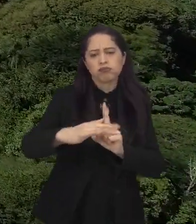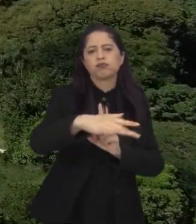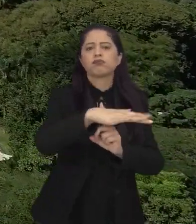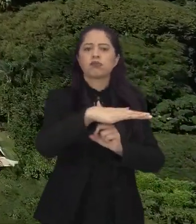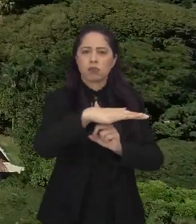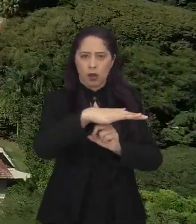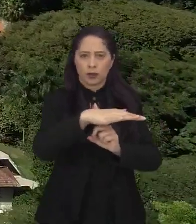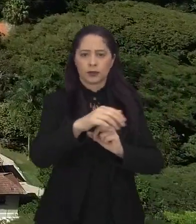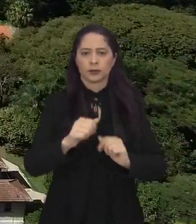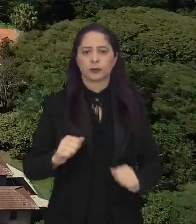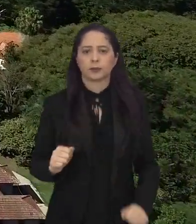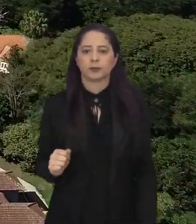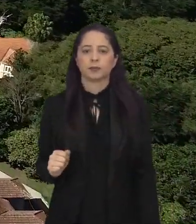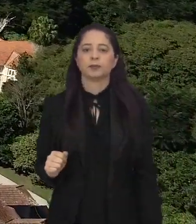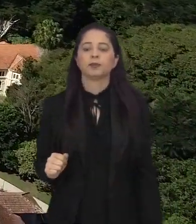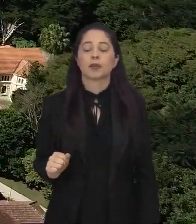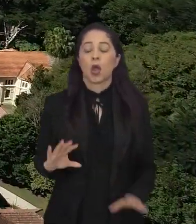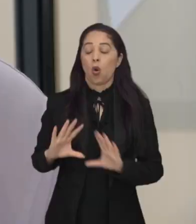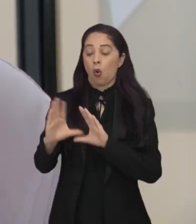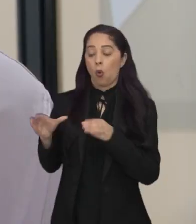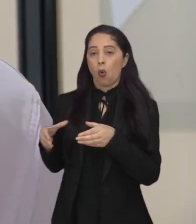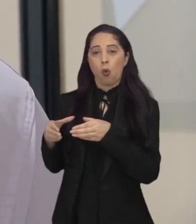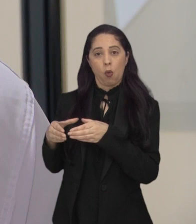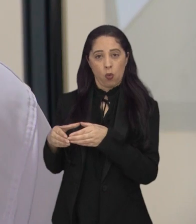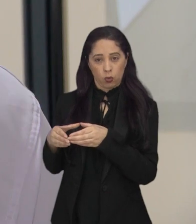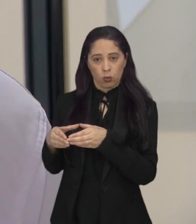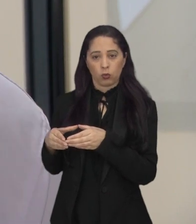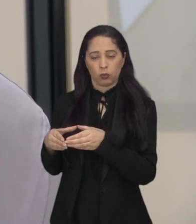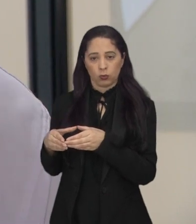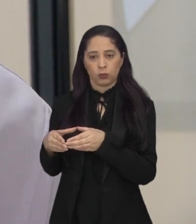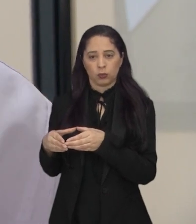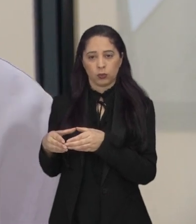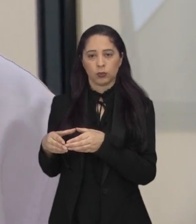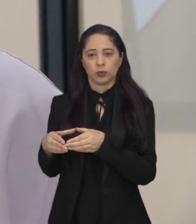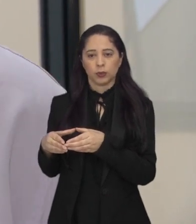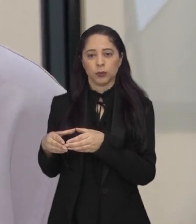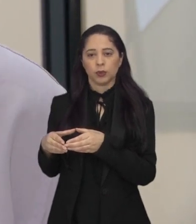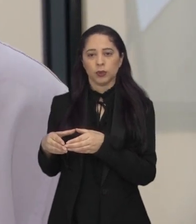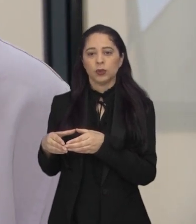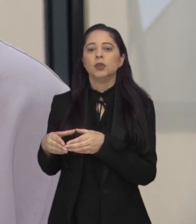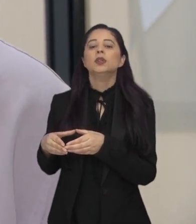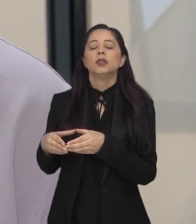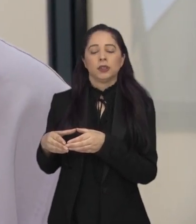município, sejam levados em consideração. E a comissão, então, ela